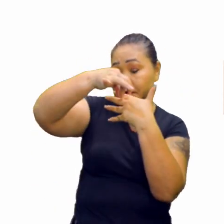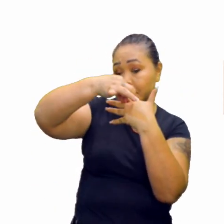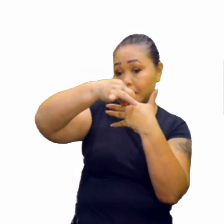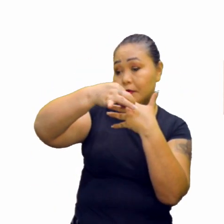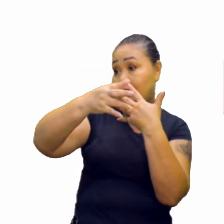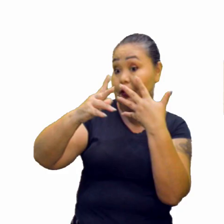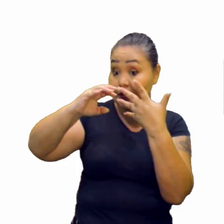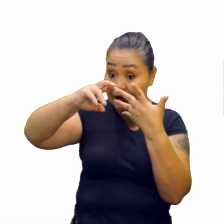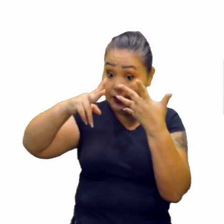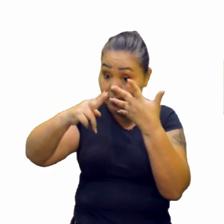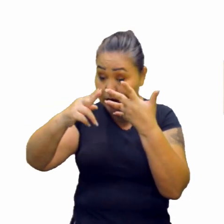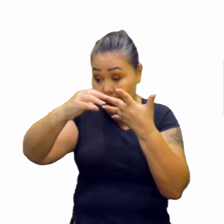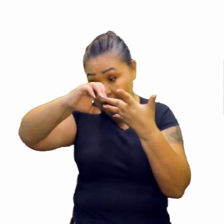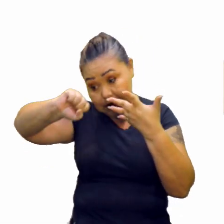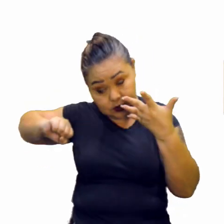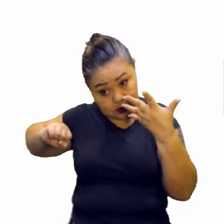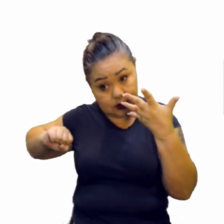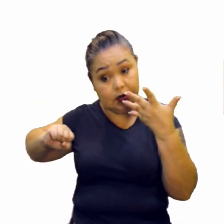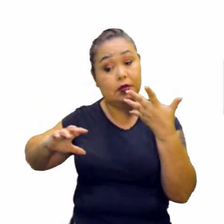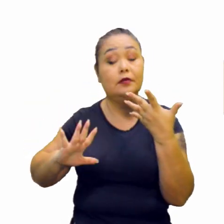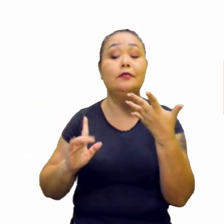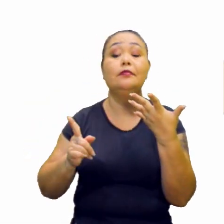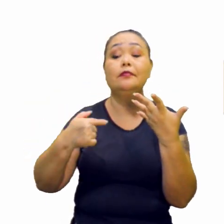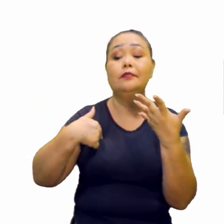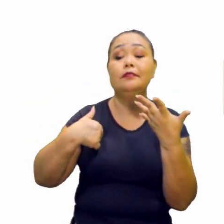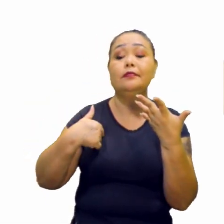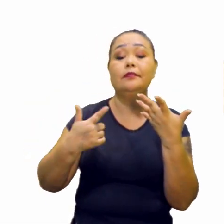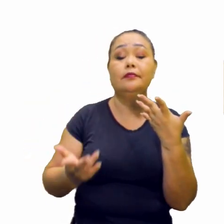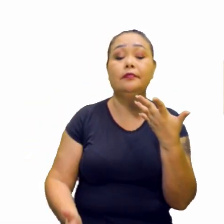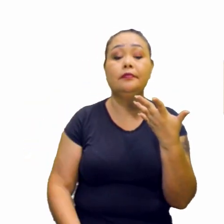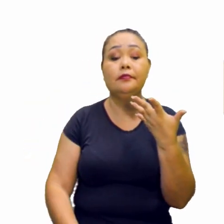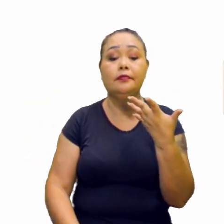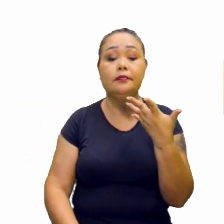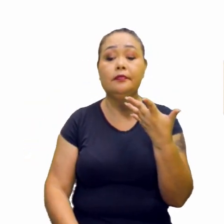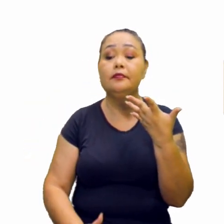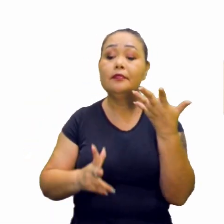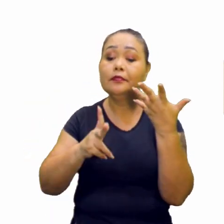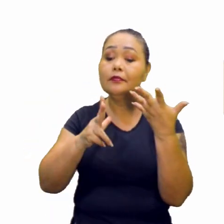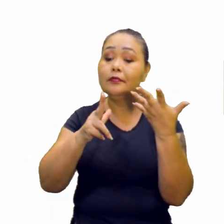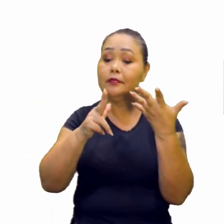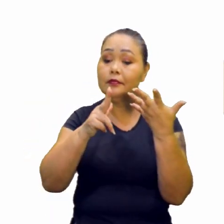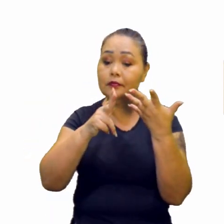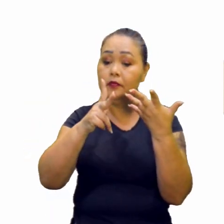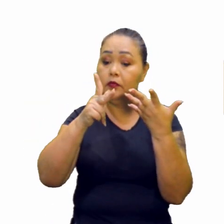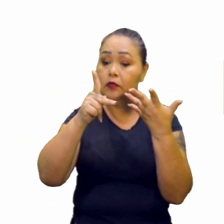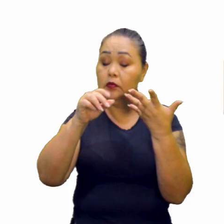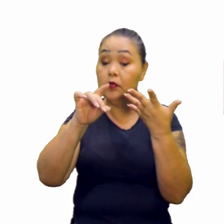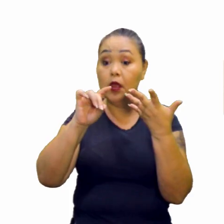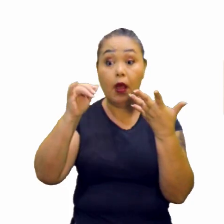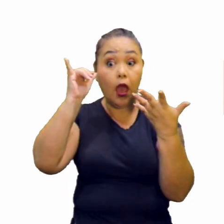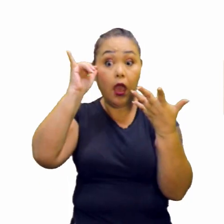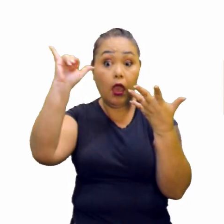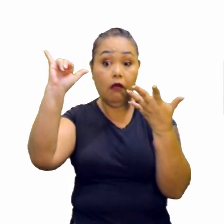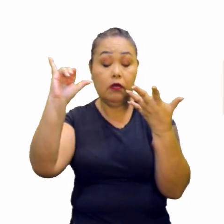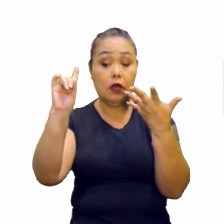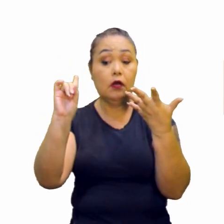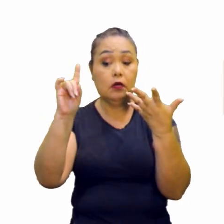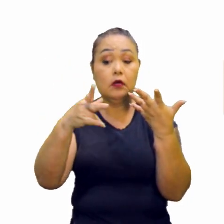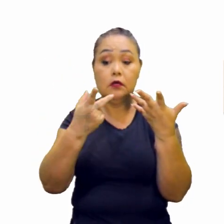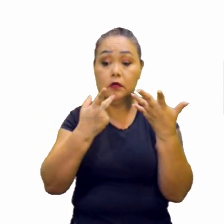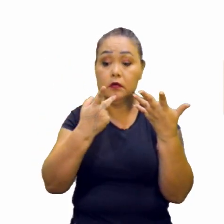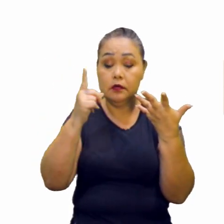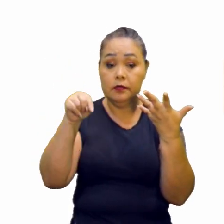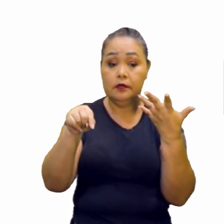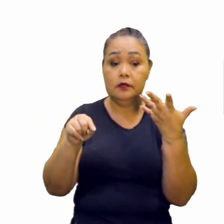um determinado período de tempo. A poda ela é utilizada até para prevenção. Isso quando eu estou falando aqui, ó,